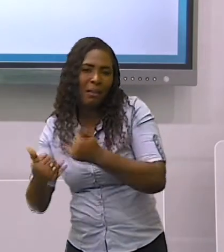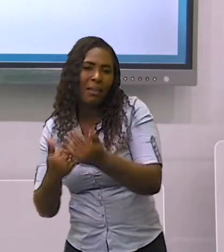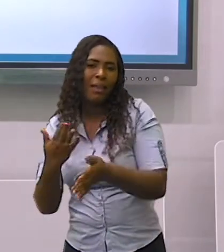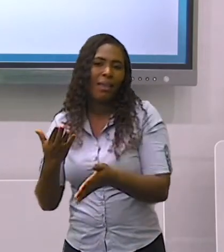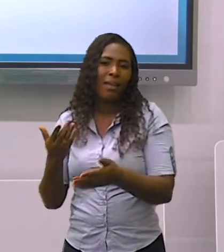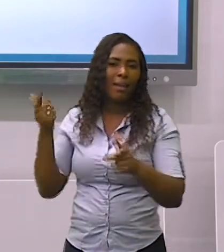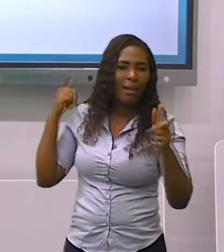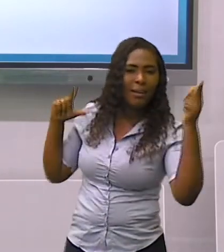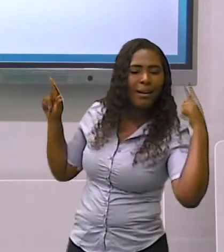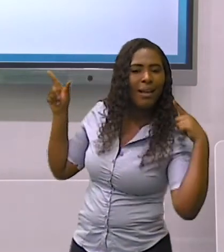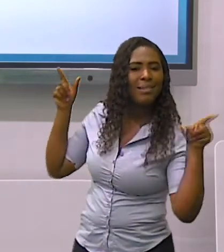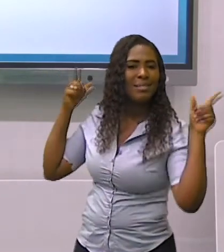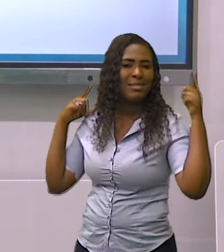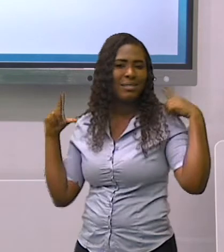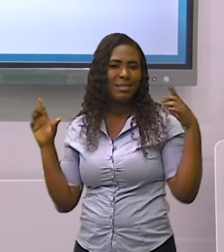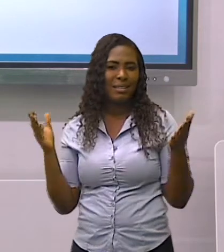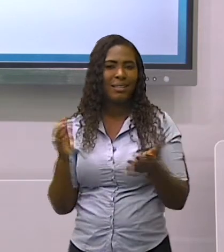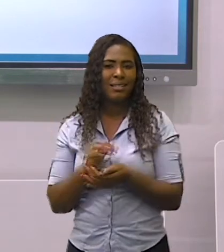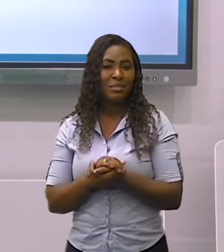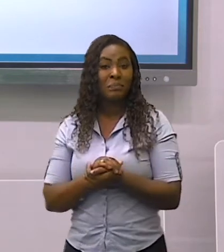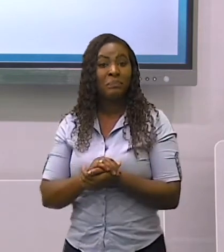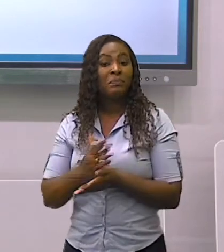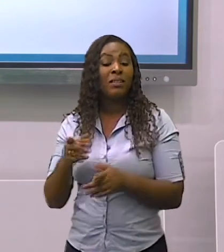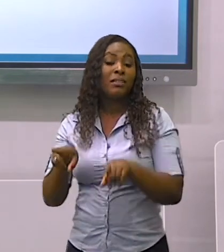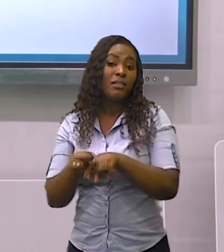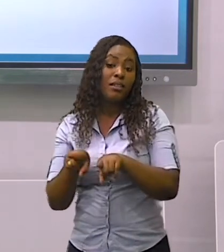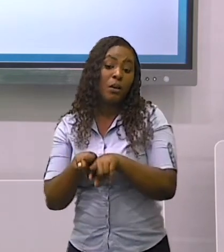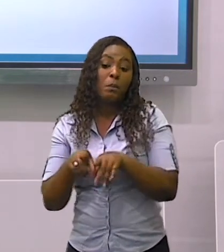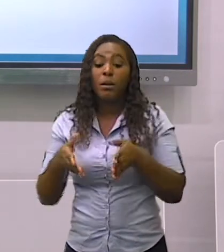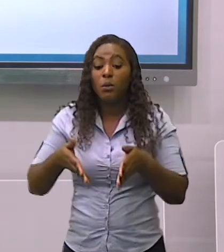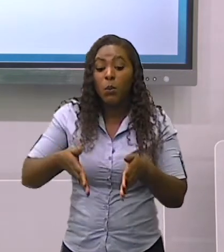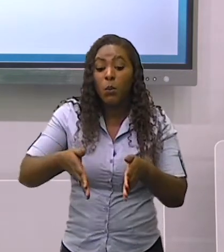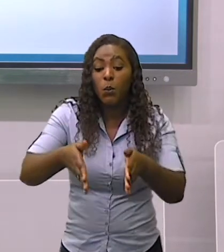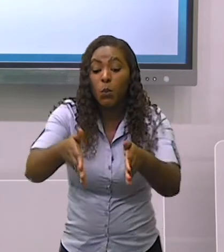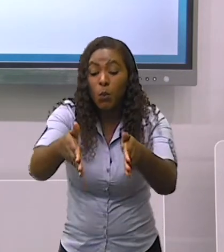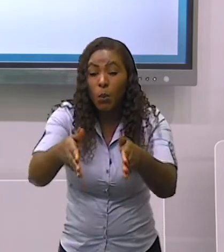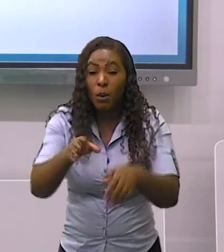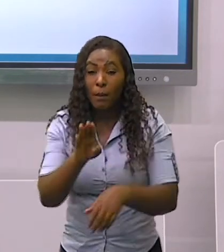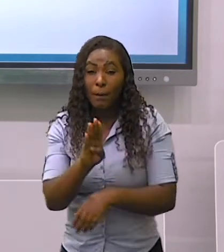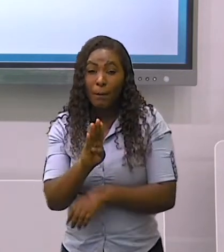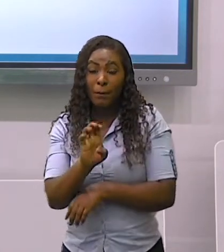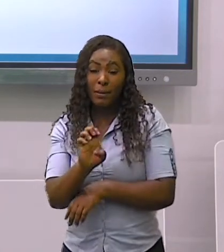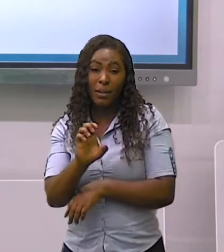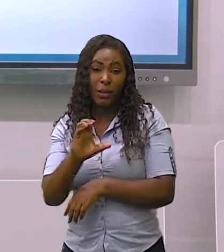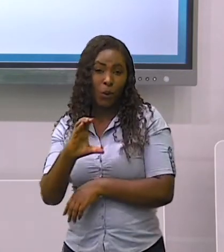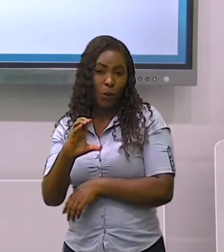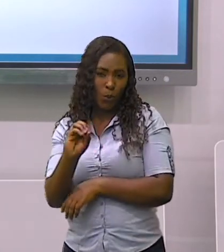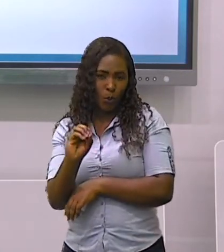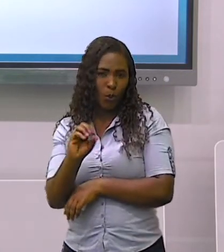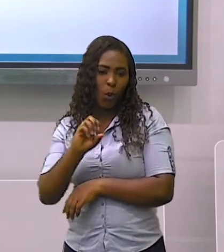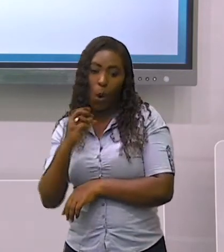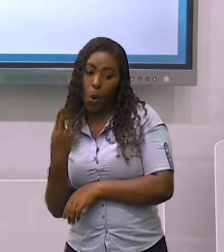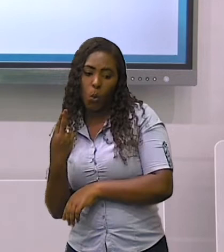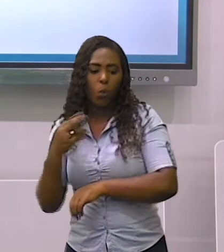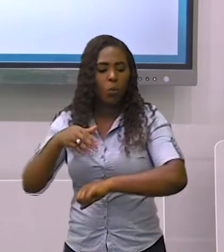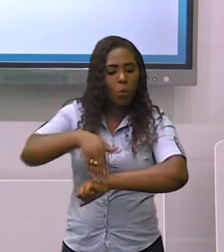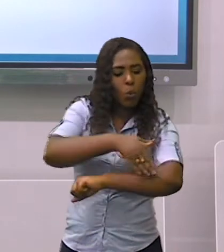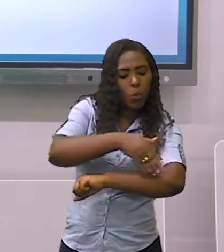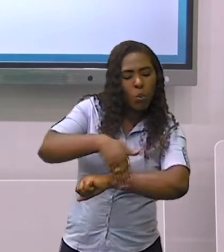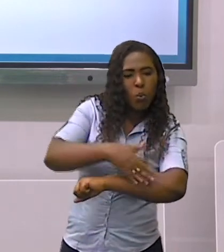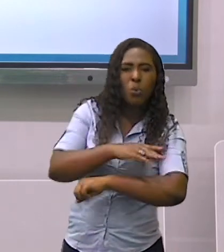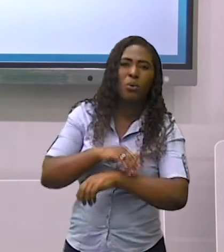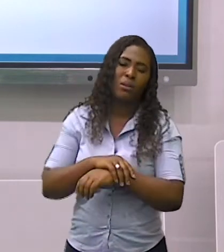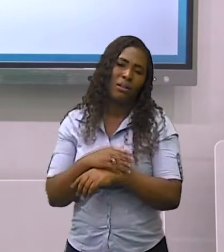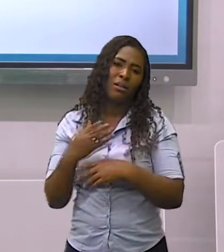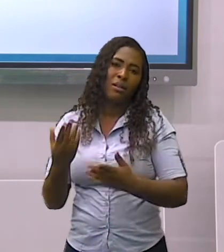diversão, além também de becos e ruas que revelam a identidade das